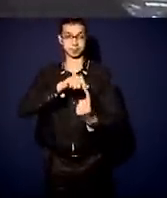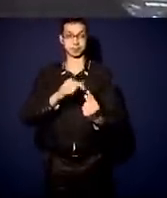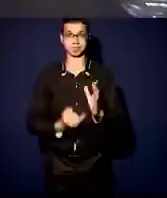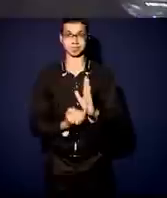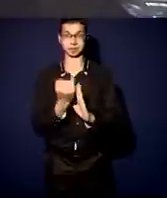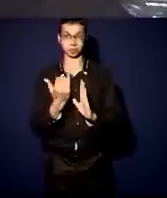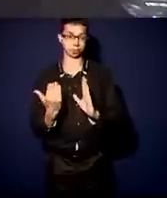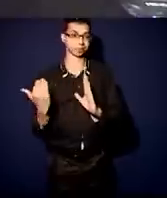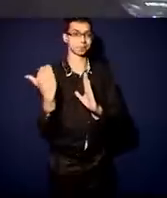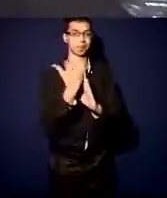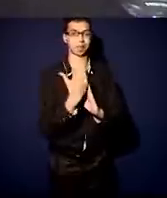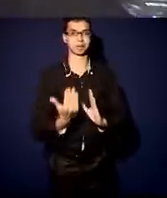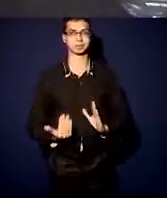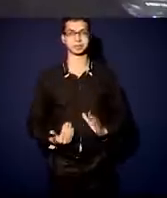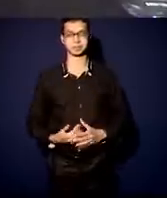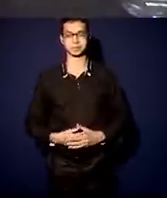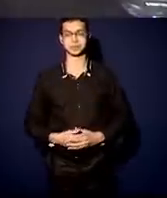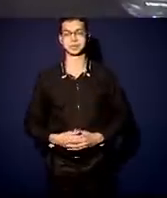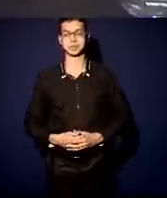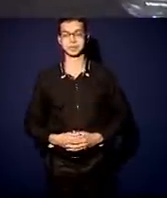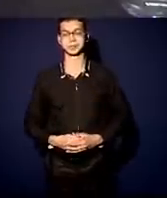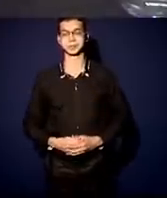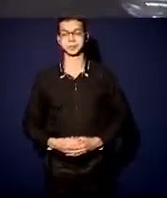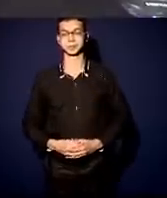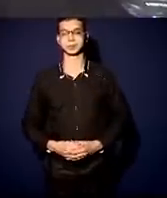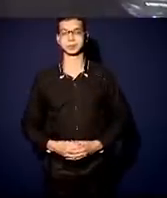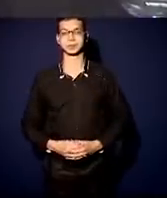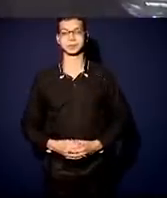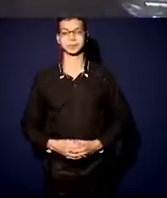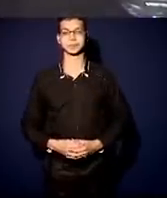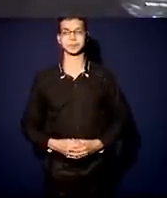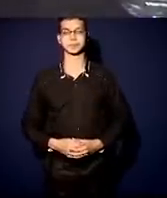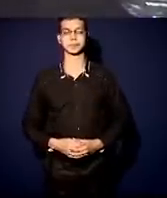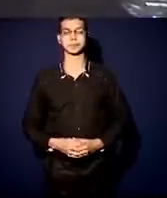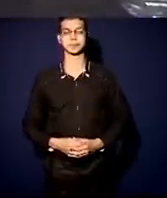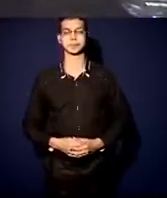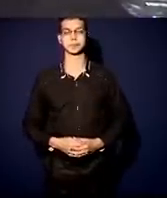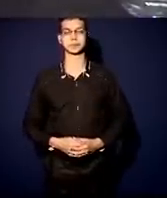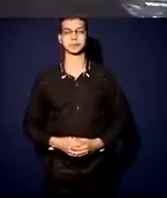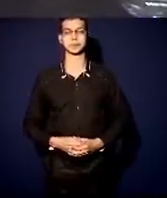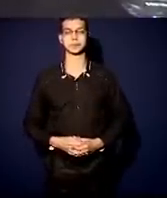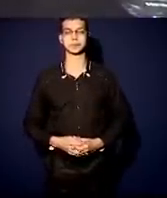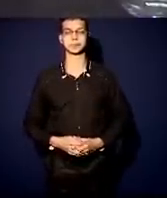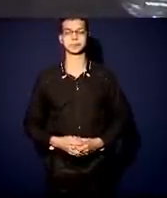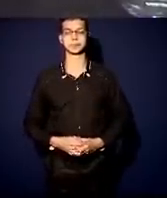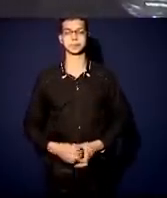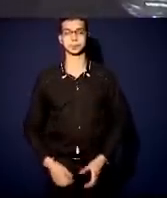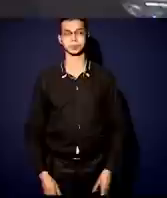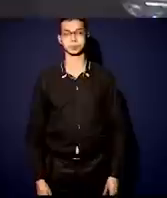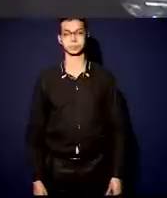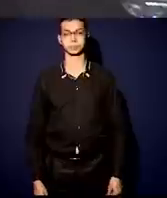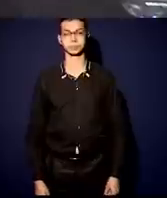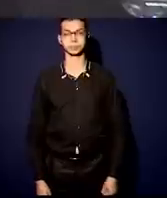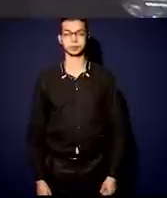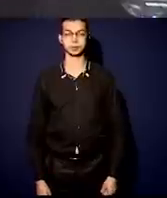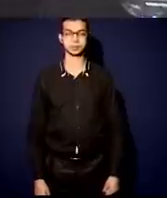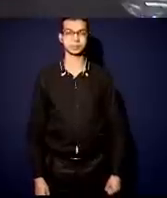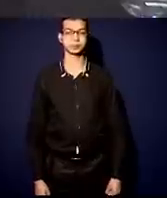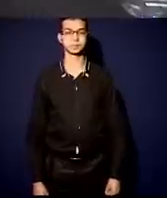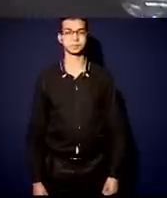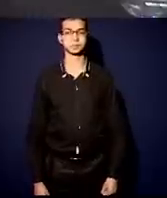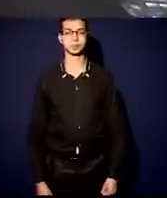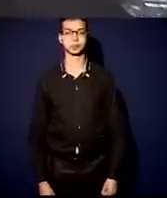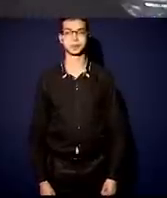inflação as suas as suas expectativas de inflação o espaço é que teria surgido